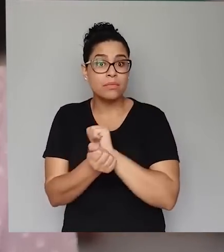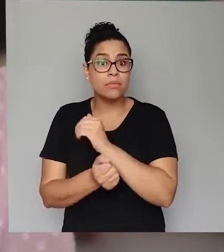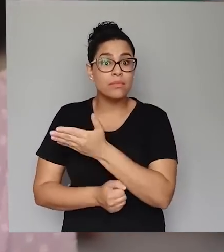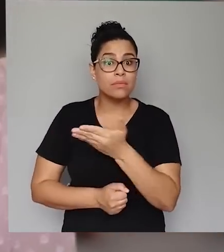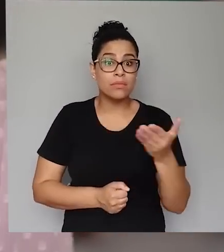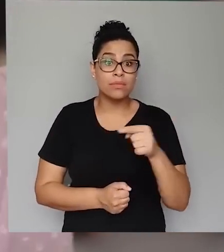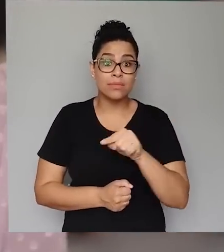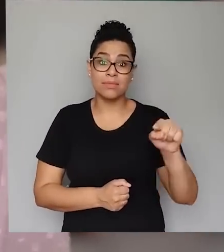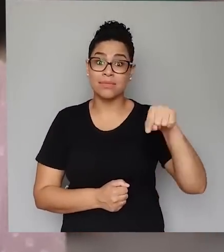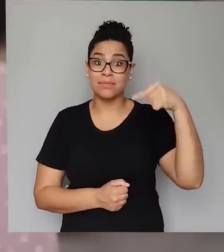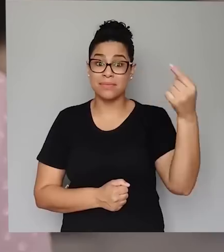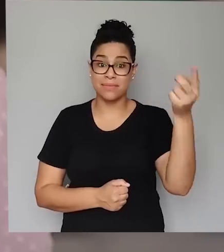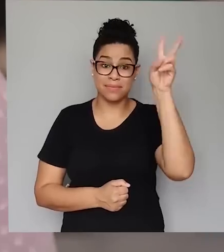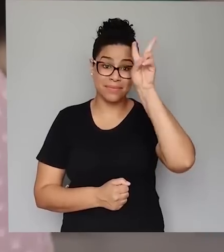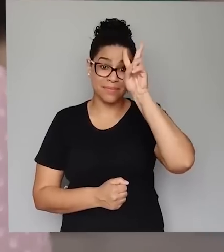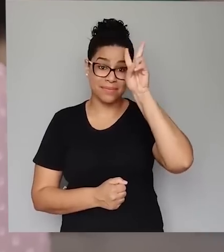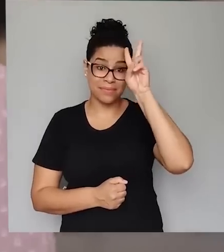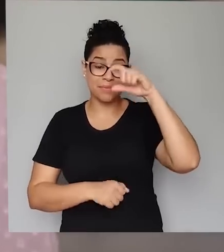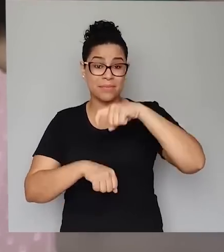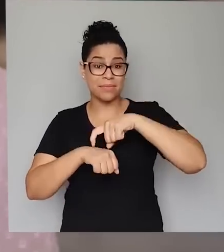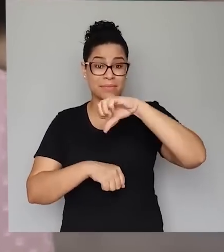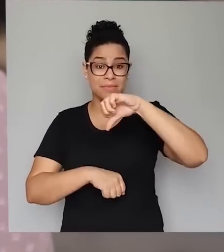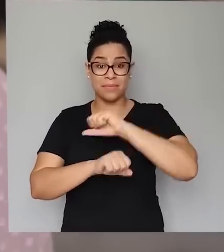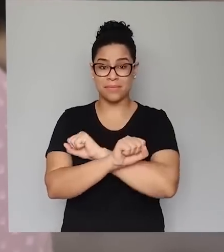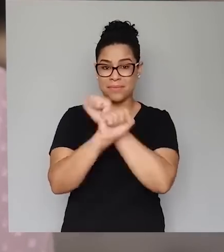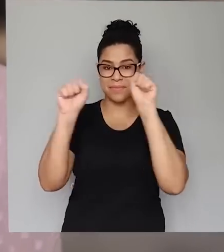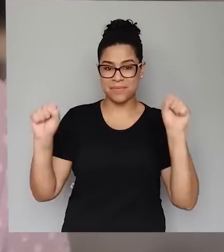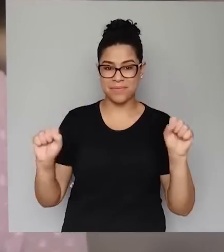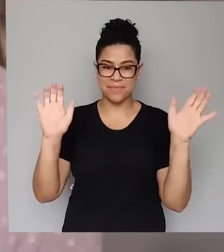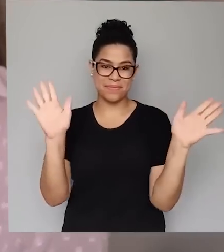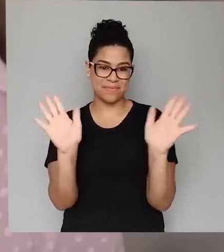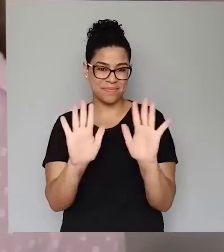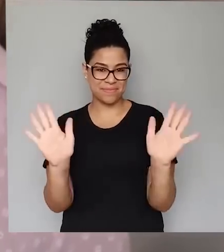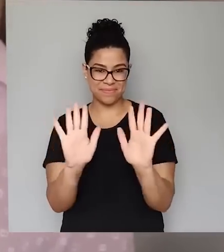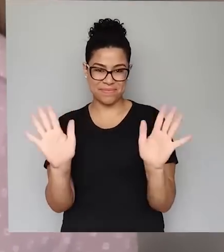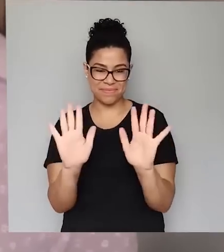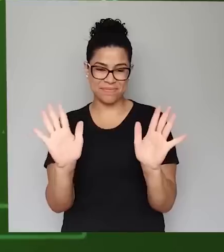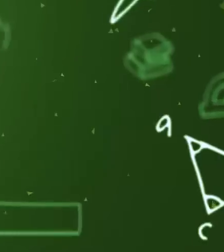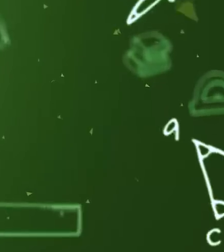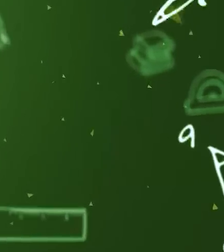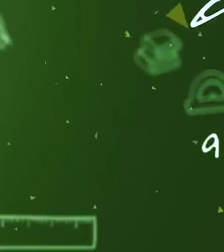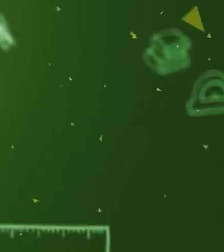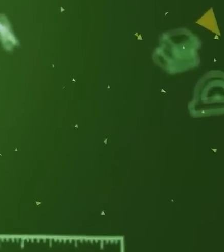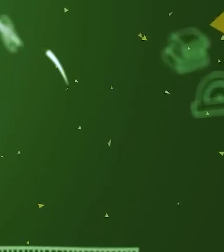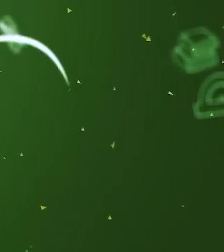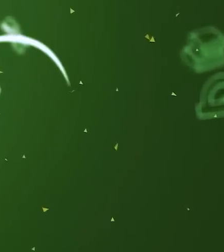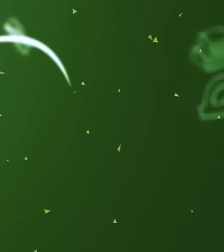espero vocês na próxima segunda-feira às 9 da manhã. Até lá, tchau, tchau!